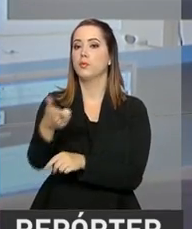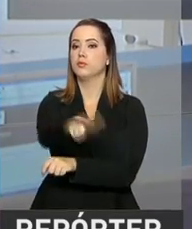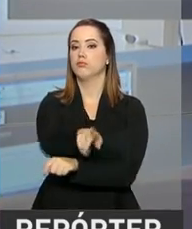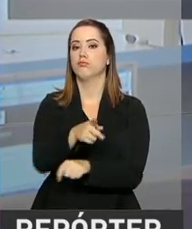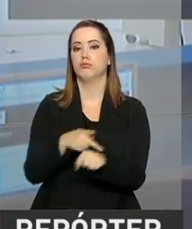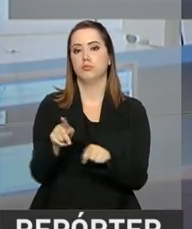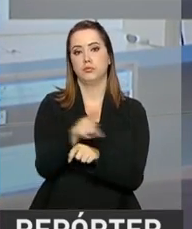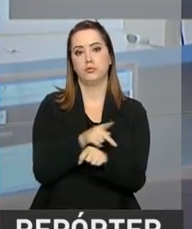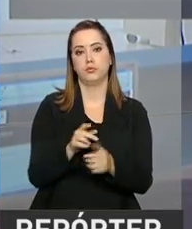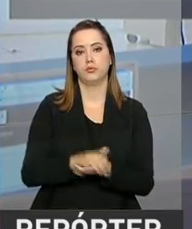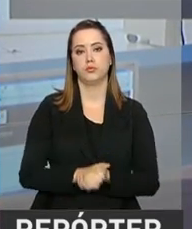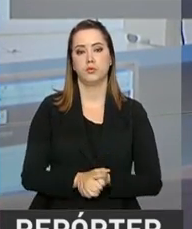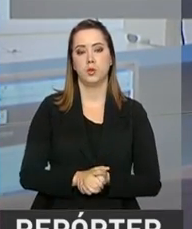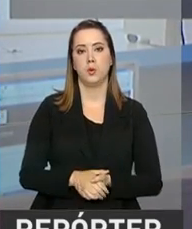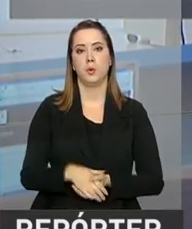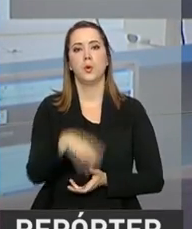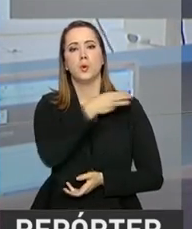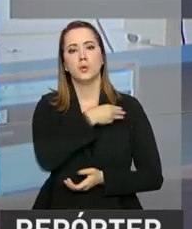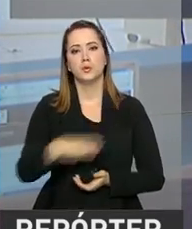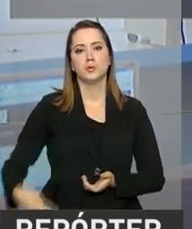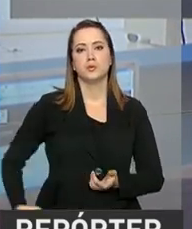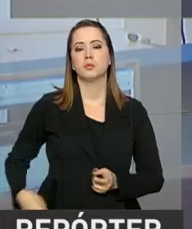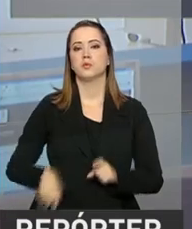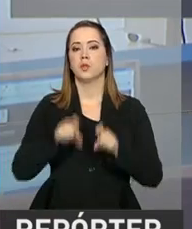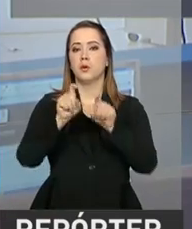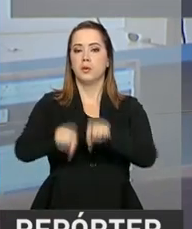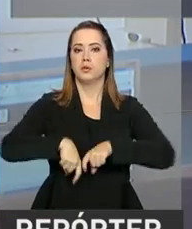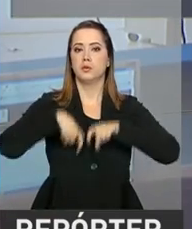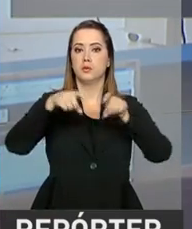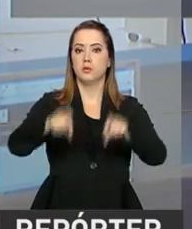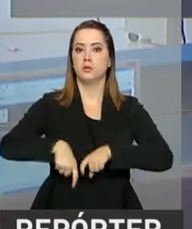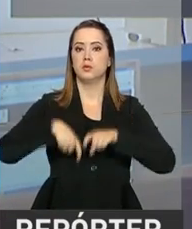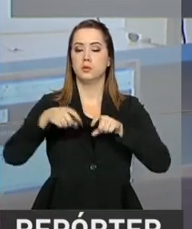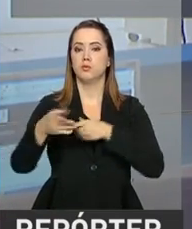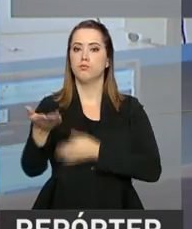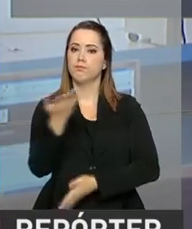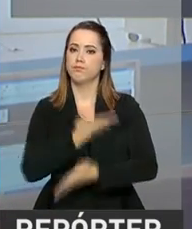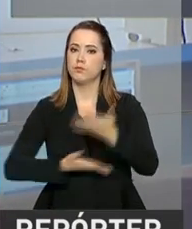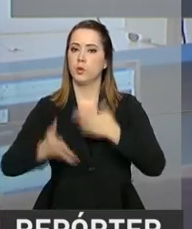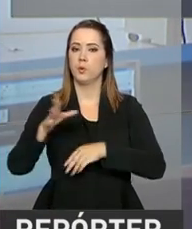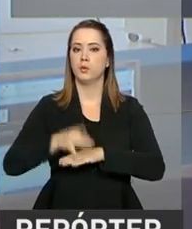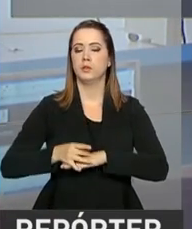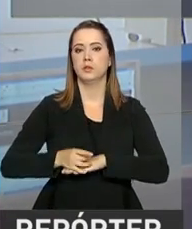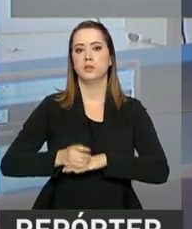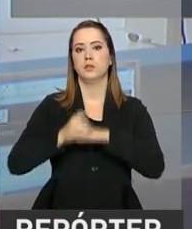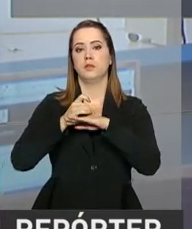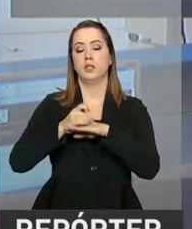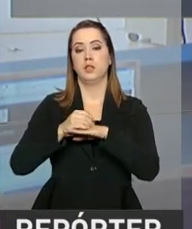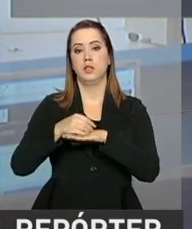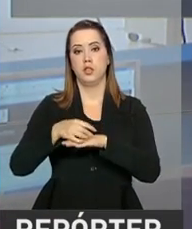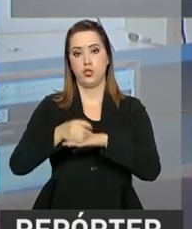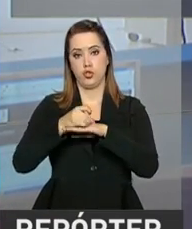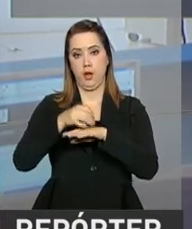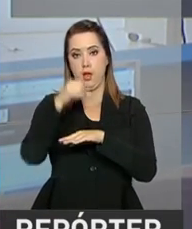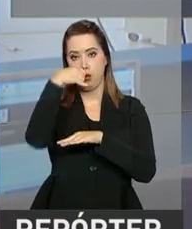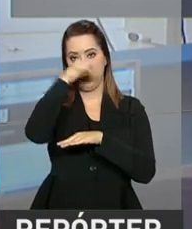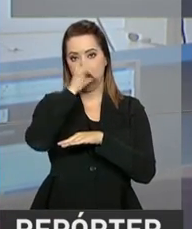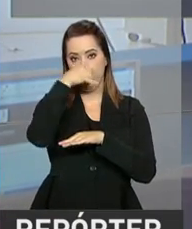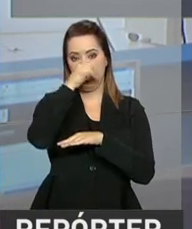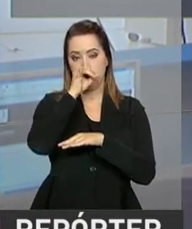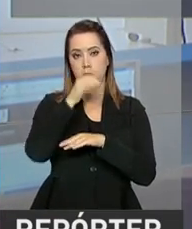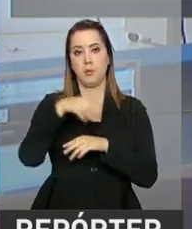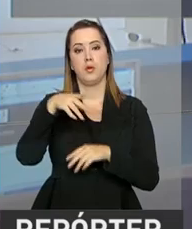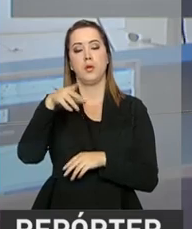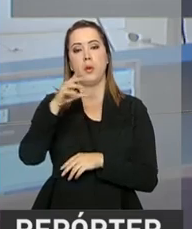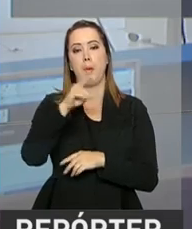ministério da Agri o ministro da Agricultura blairo Mag está negociando a venda de carne suína para a Coreia do Sul já ficou acertado que os